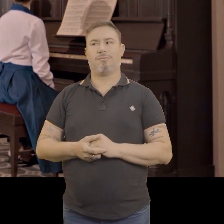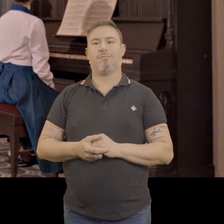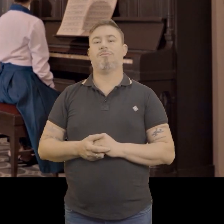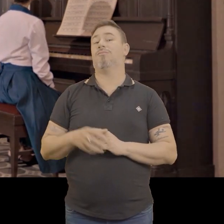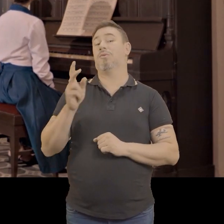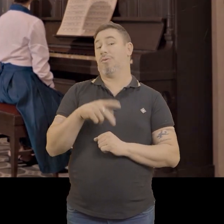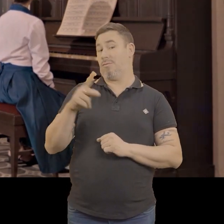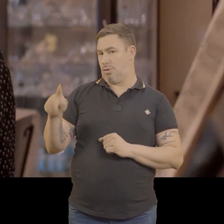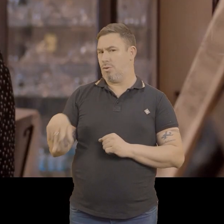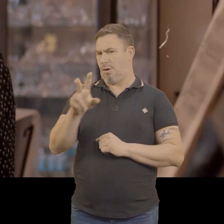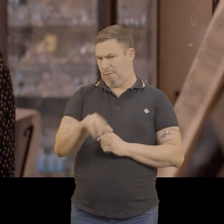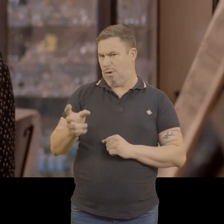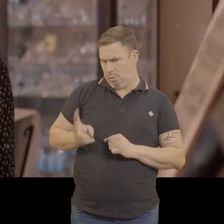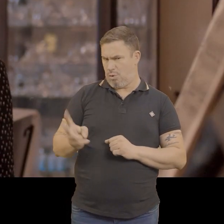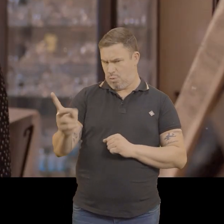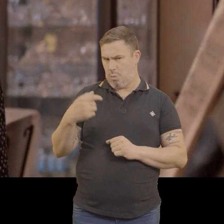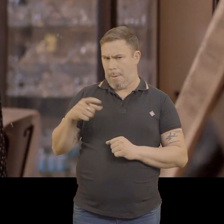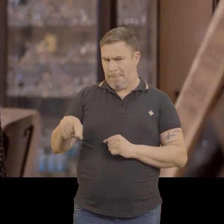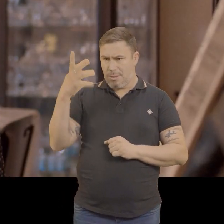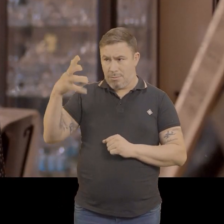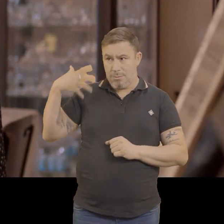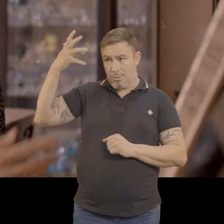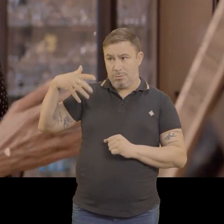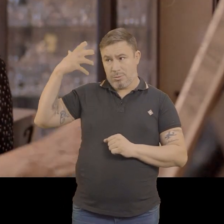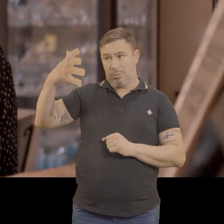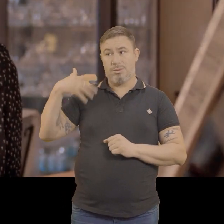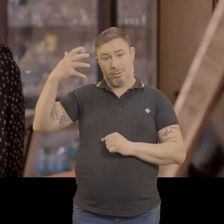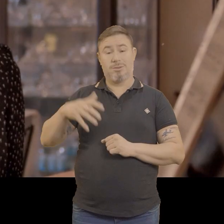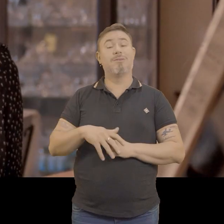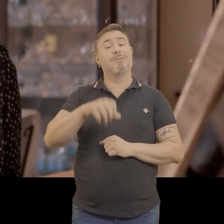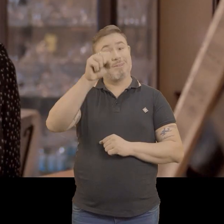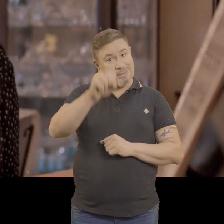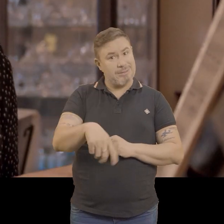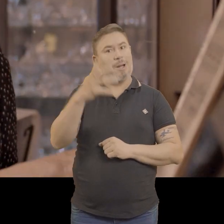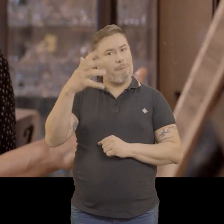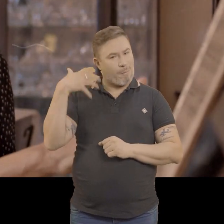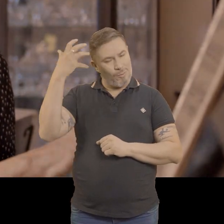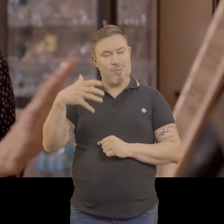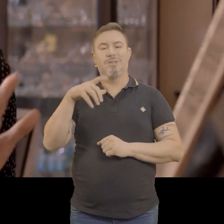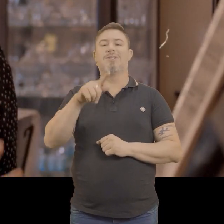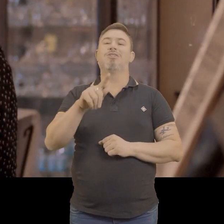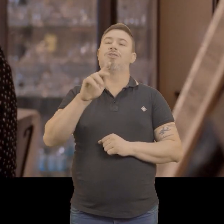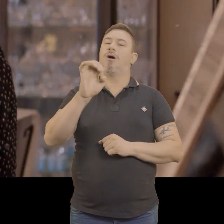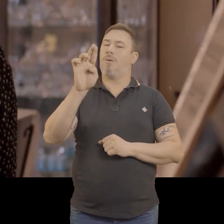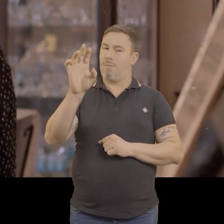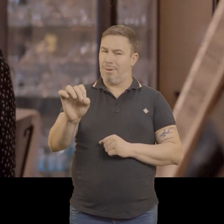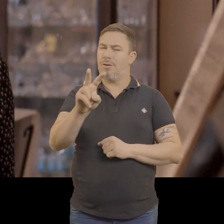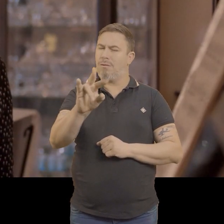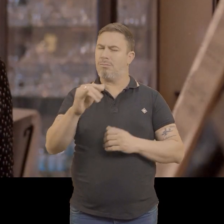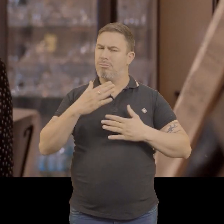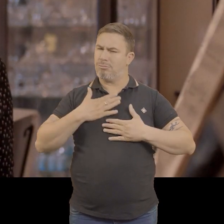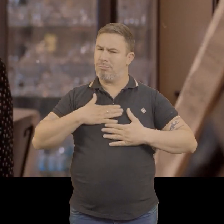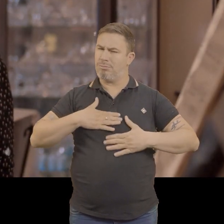Professora, iremos continuar na mesma peça hoje? Sim, a Galhofeira, de Alberto Nepomuceno. Vamos no andamento mais